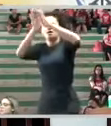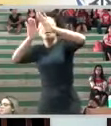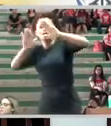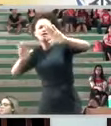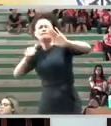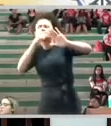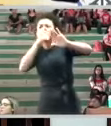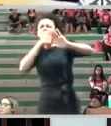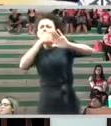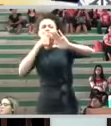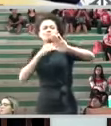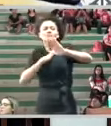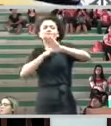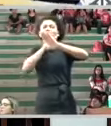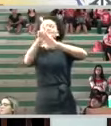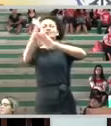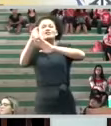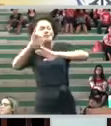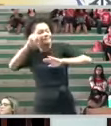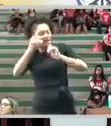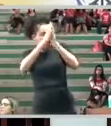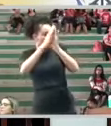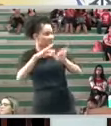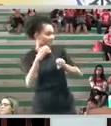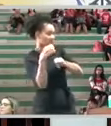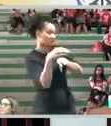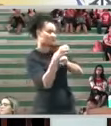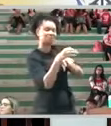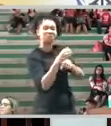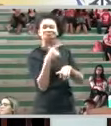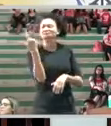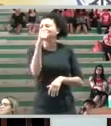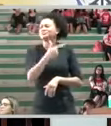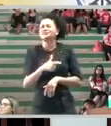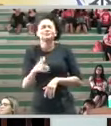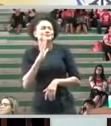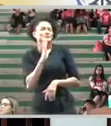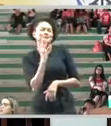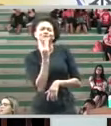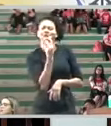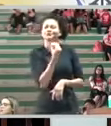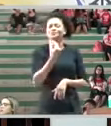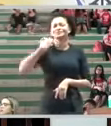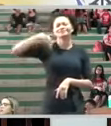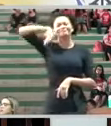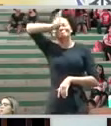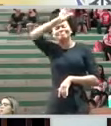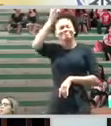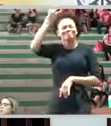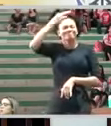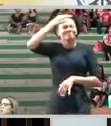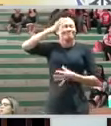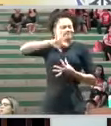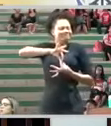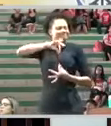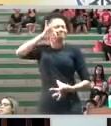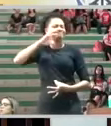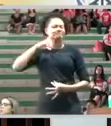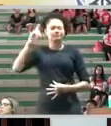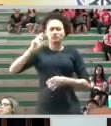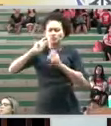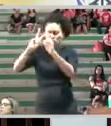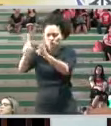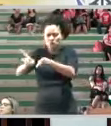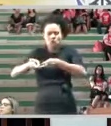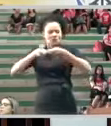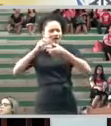iam aproveitar para adorar e ensinar o povo. Eles não têm o conhecimento espiritual de Deus e tenta usurpar a carne,